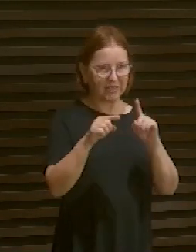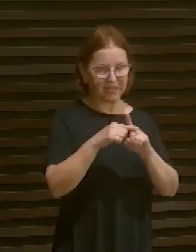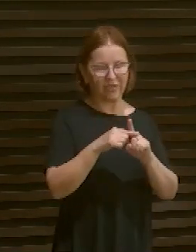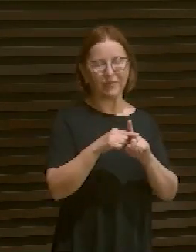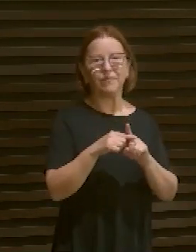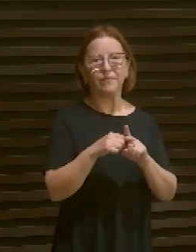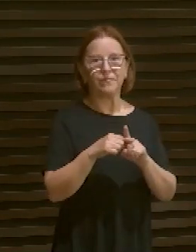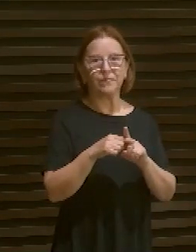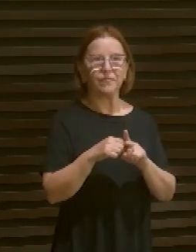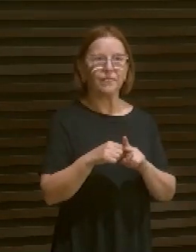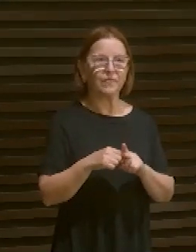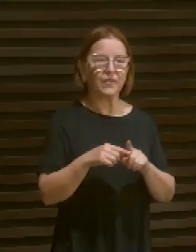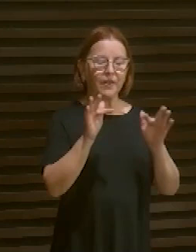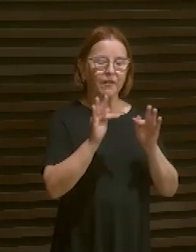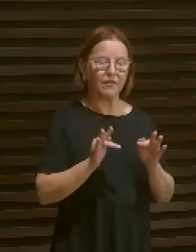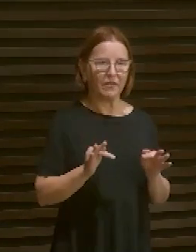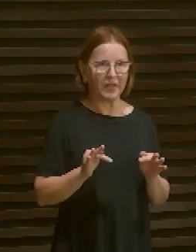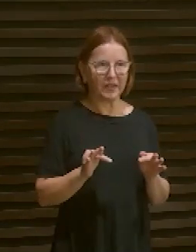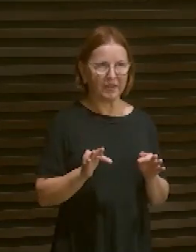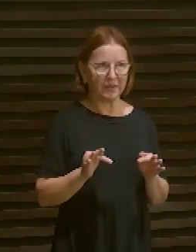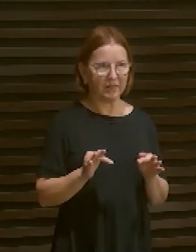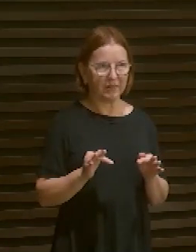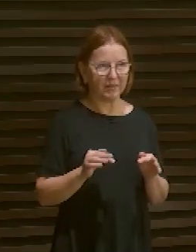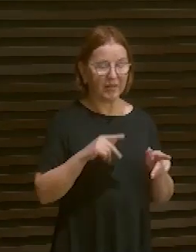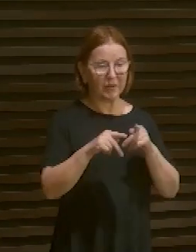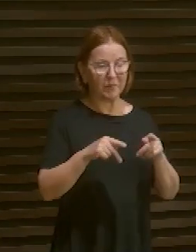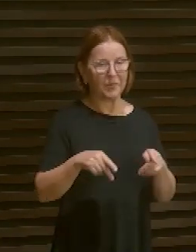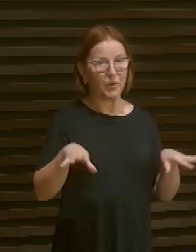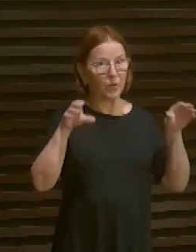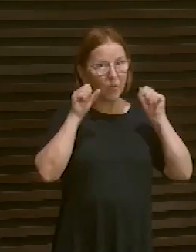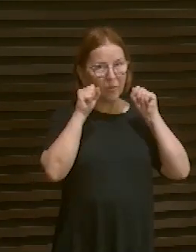lê. Bem-aventurado os que ouvem.